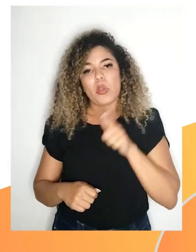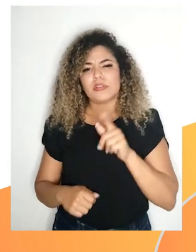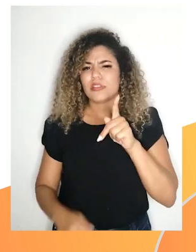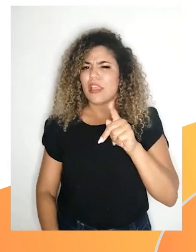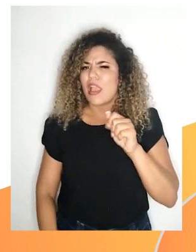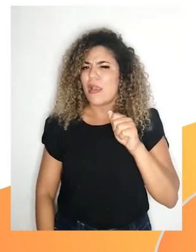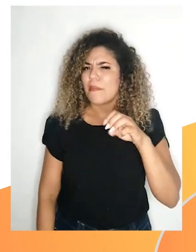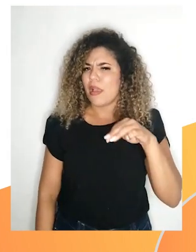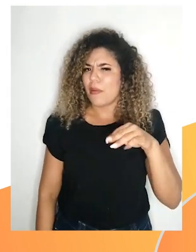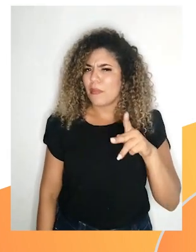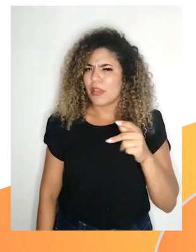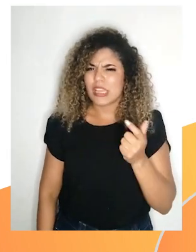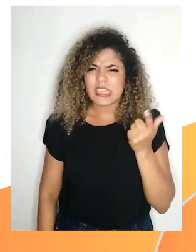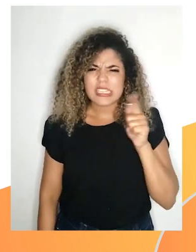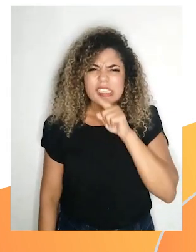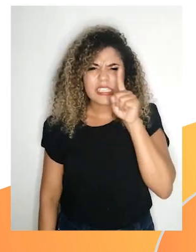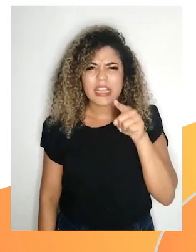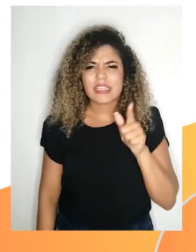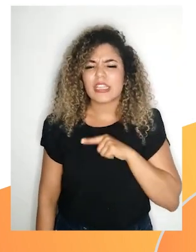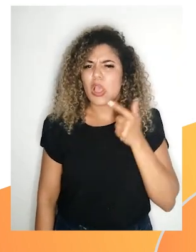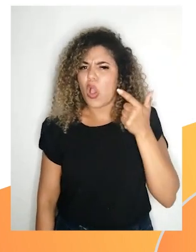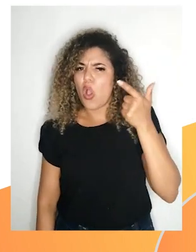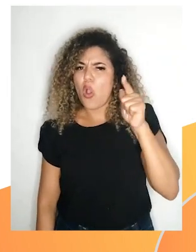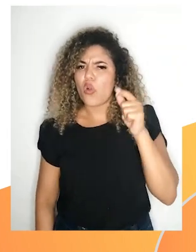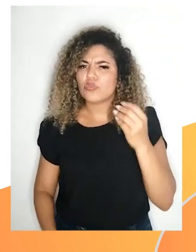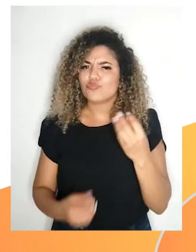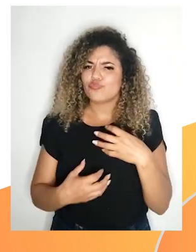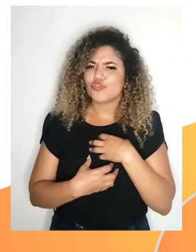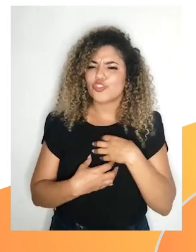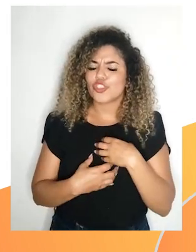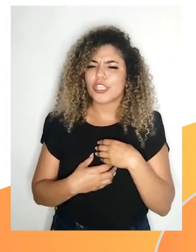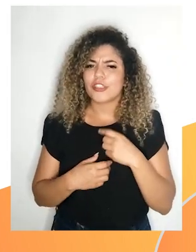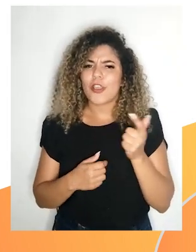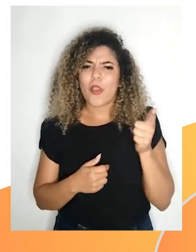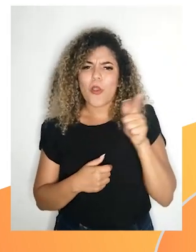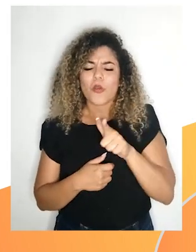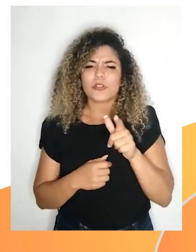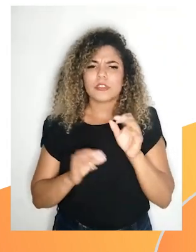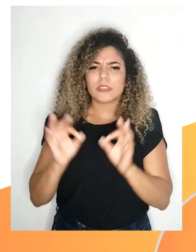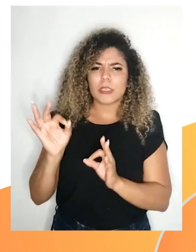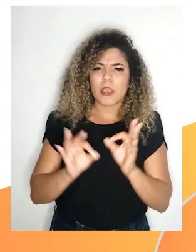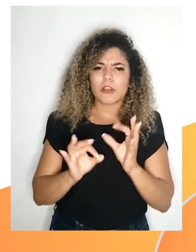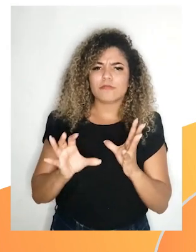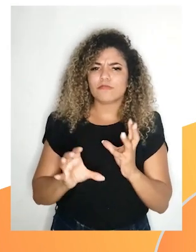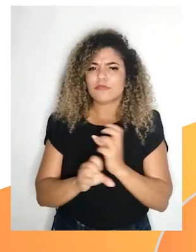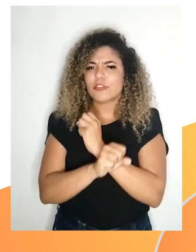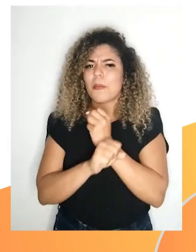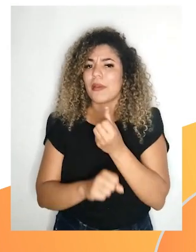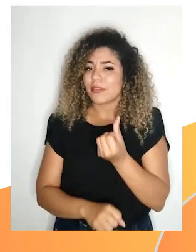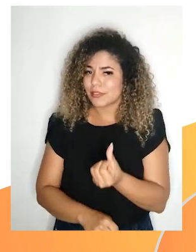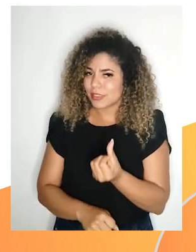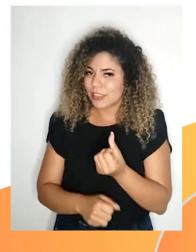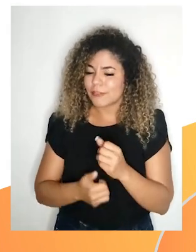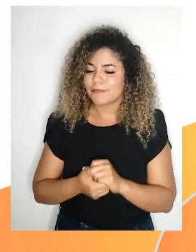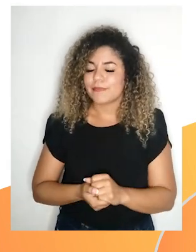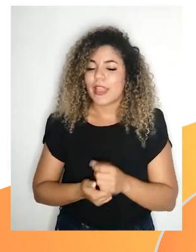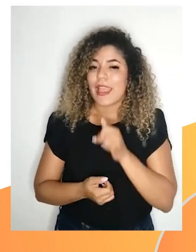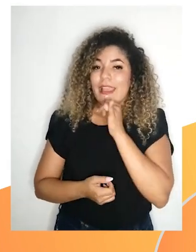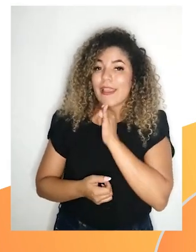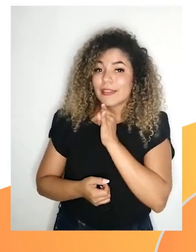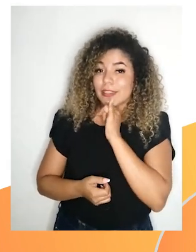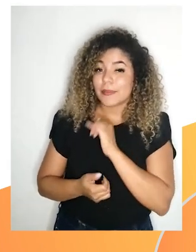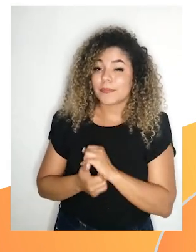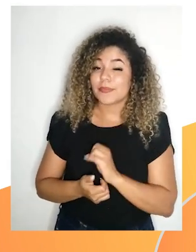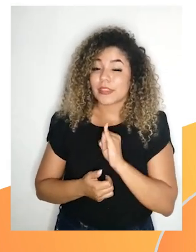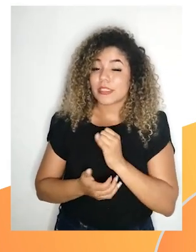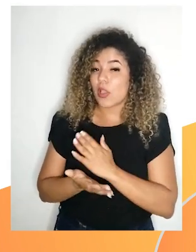será que ainda existe uma outra configuração que a gente pode formar para somar 6? Então, por exemplo,